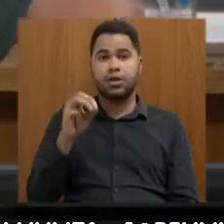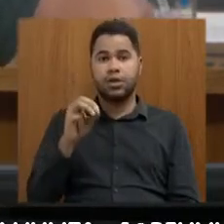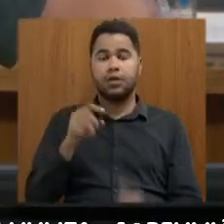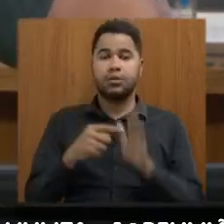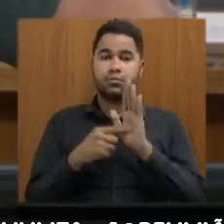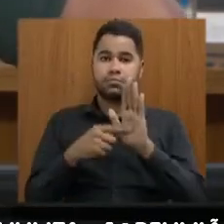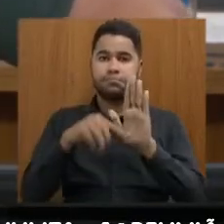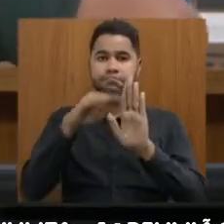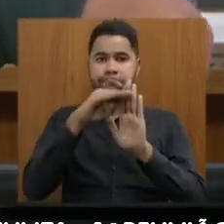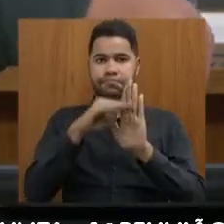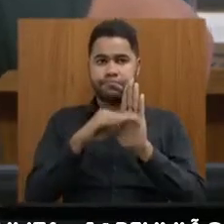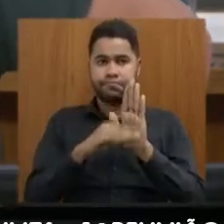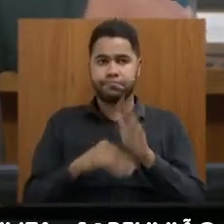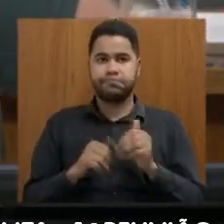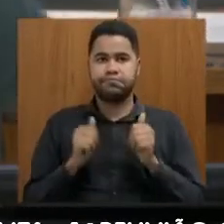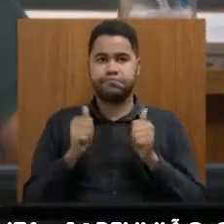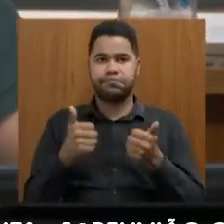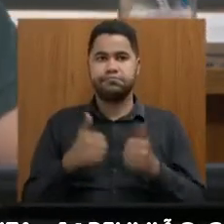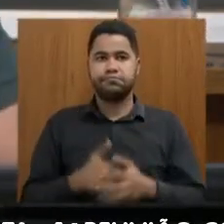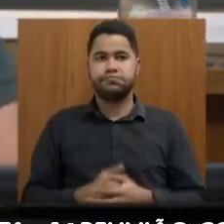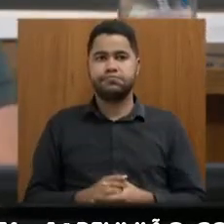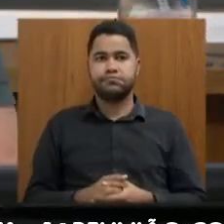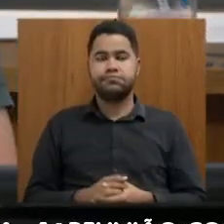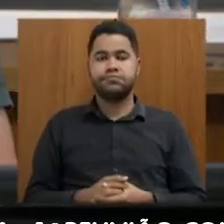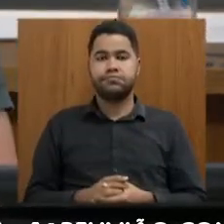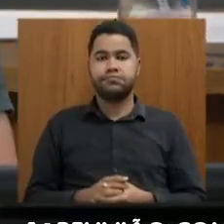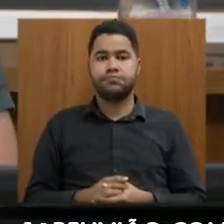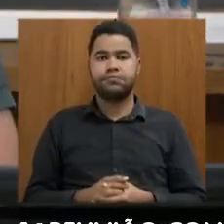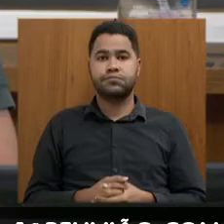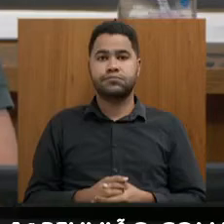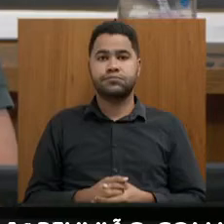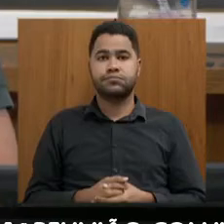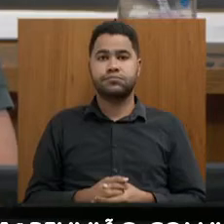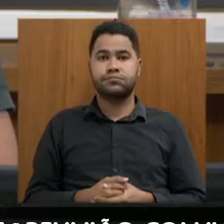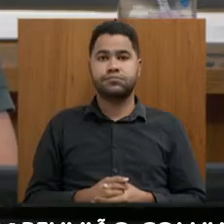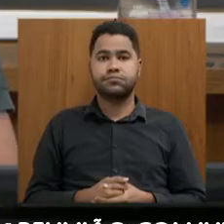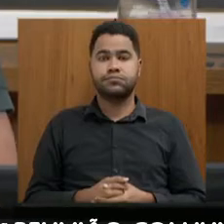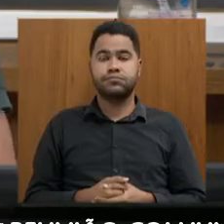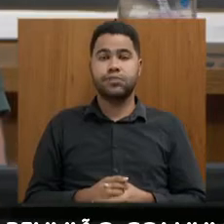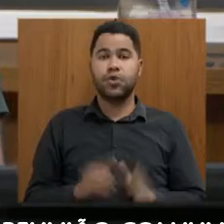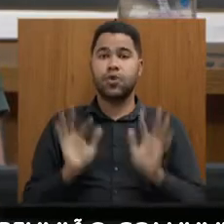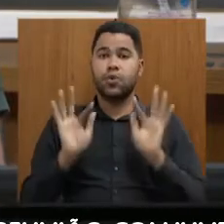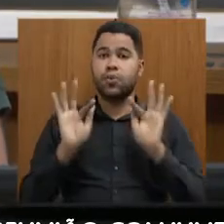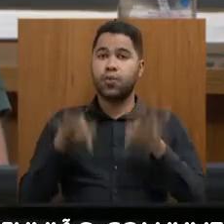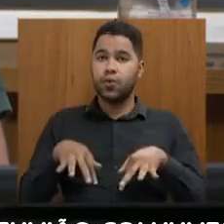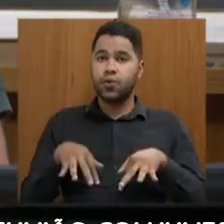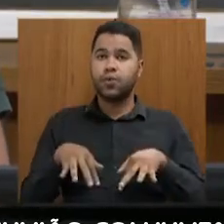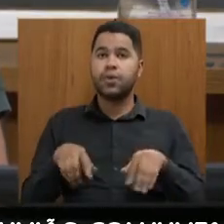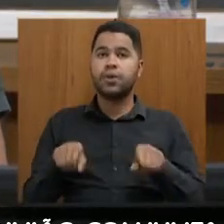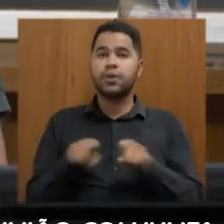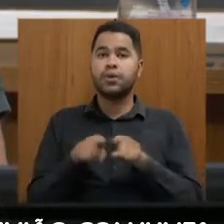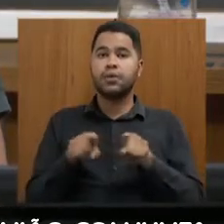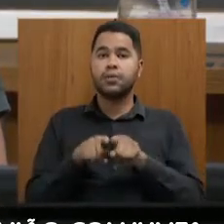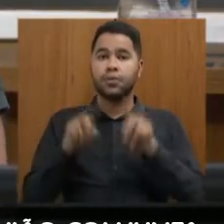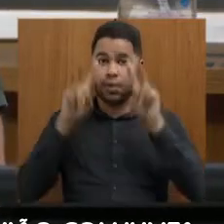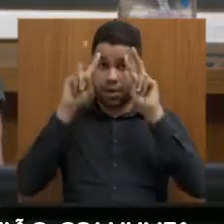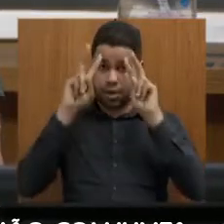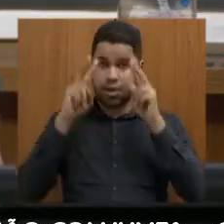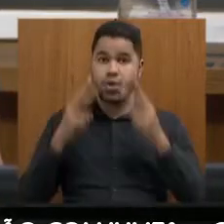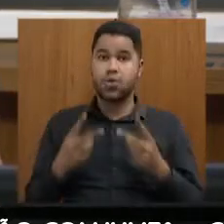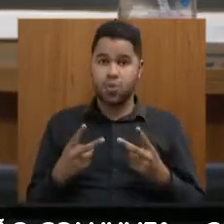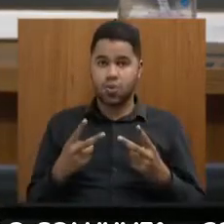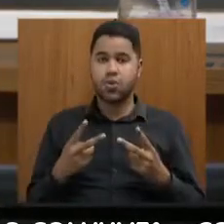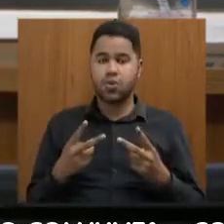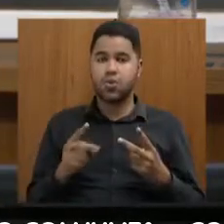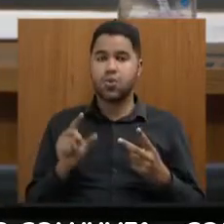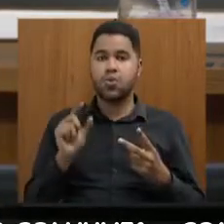apresentar sua lista a Ah e por fim eu queria que reconhecer também